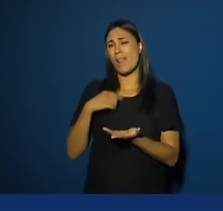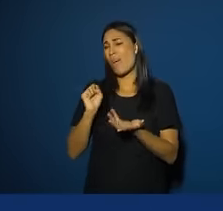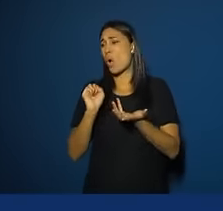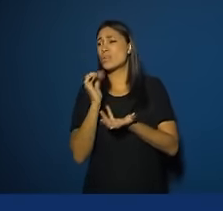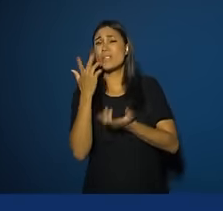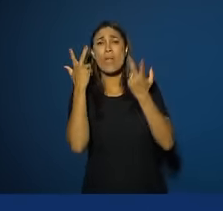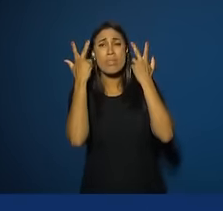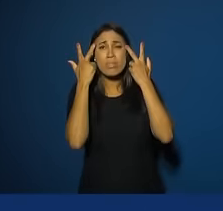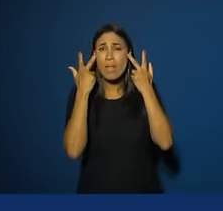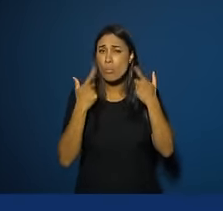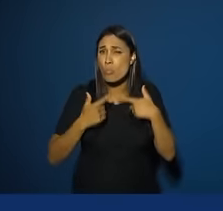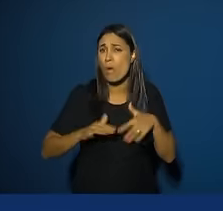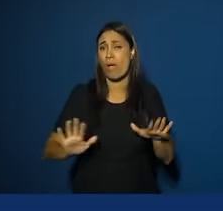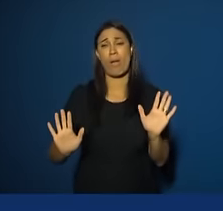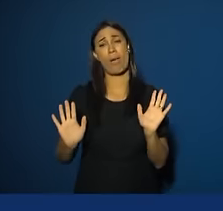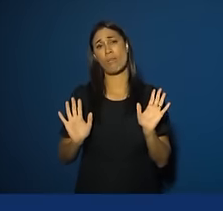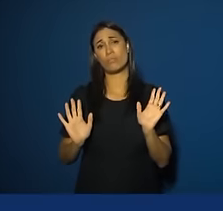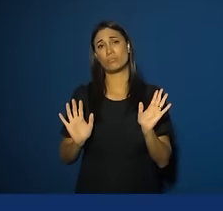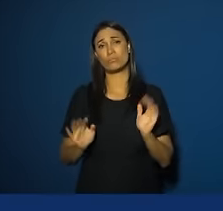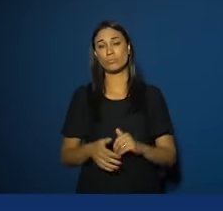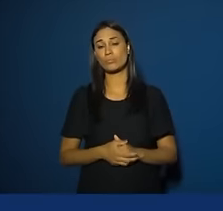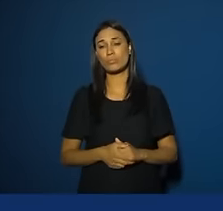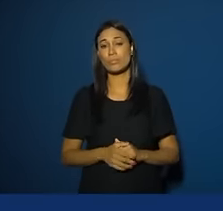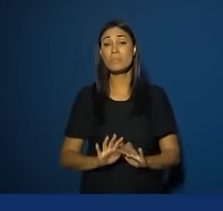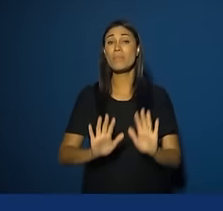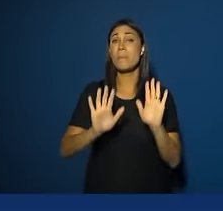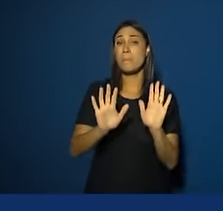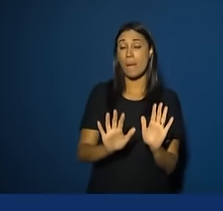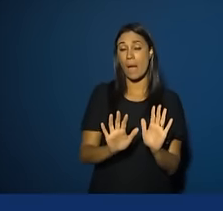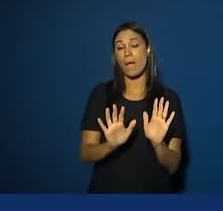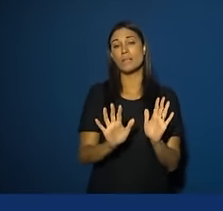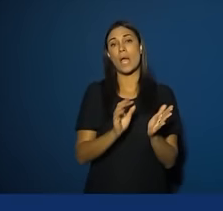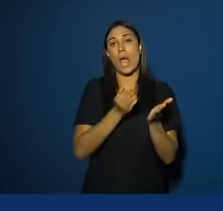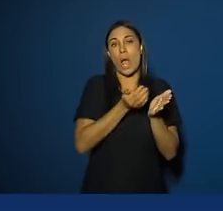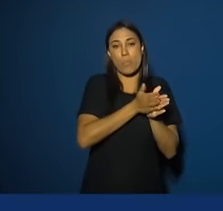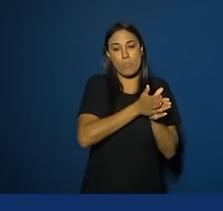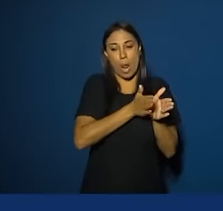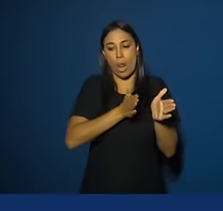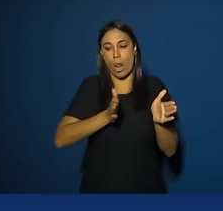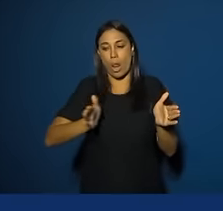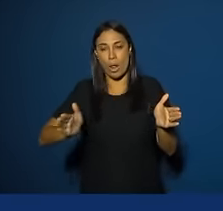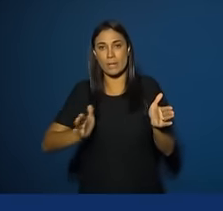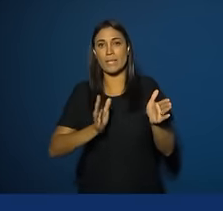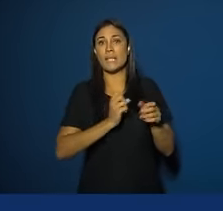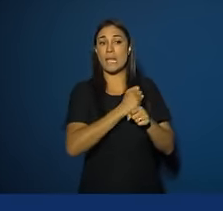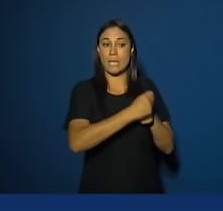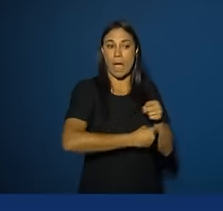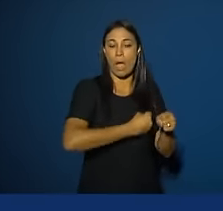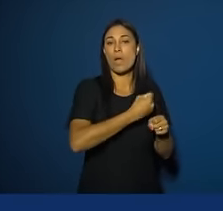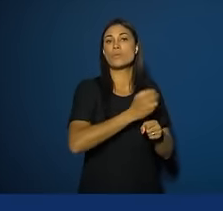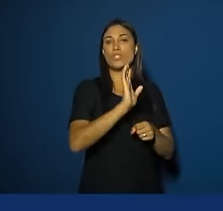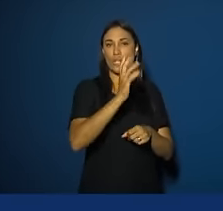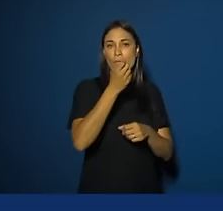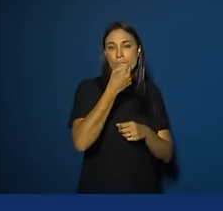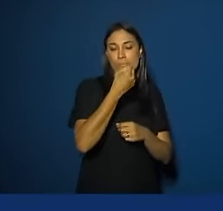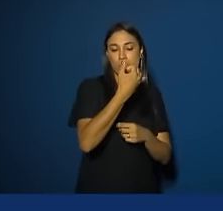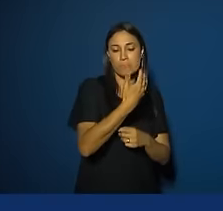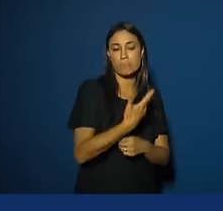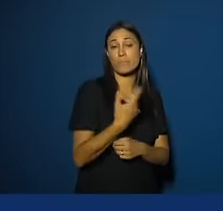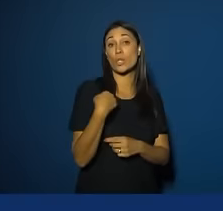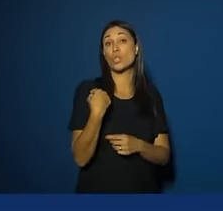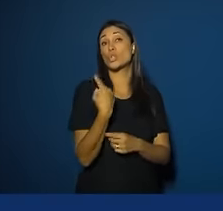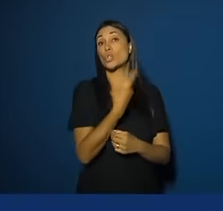vão acontecendo um pouco de maneira natural agora certamente ao longo dessas décadas que você mencionou a gente